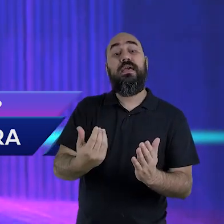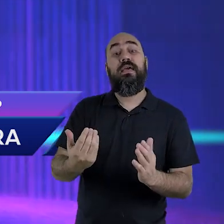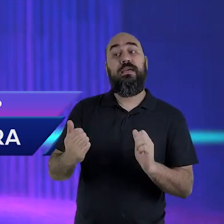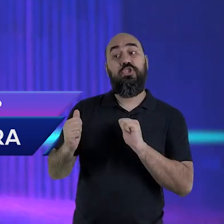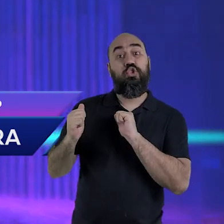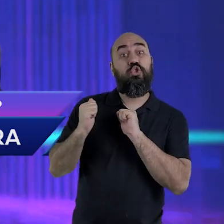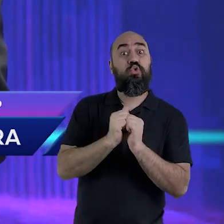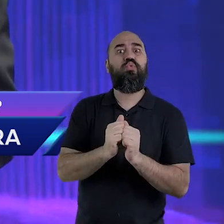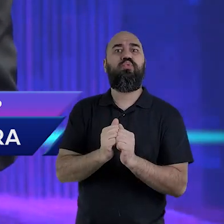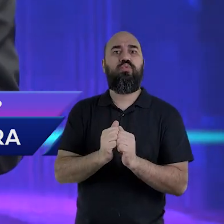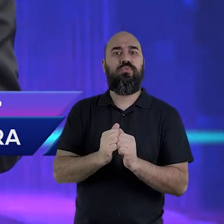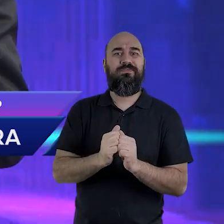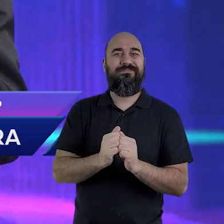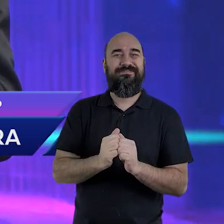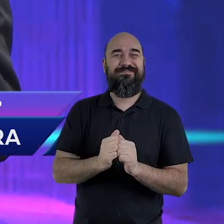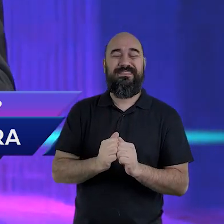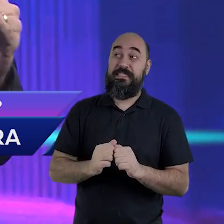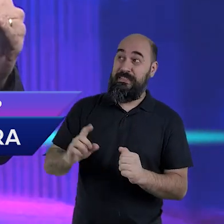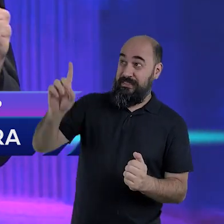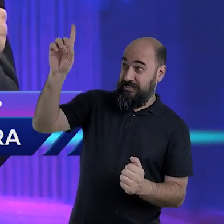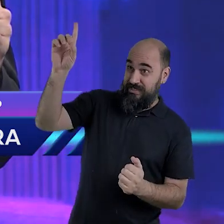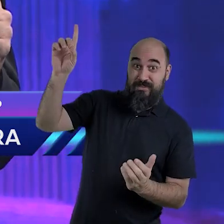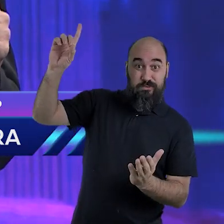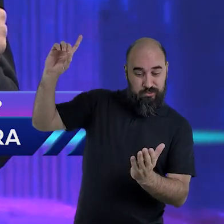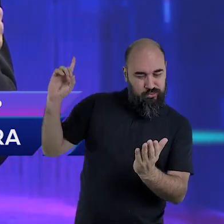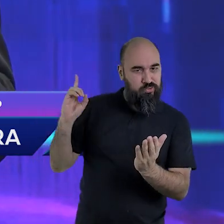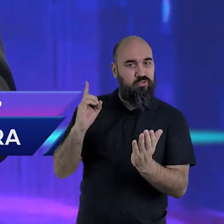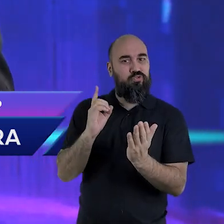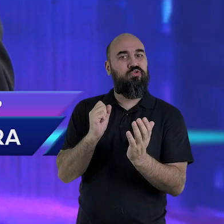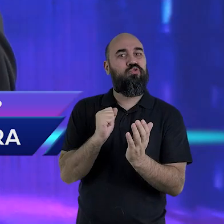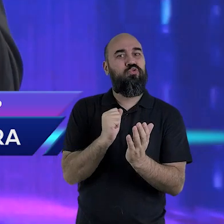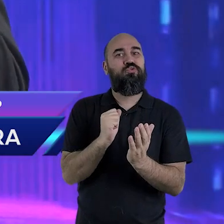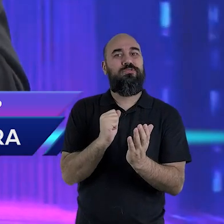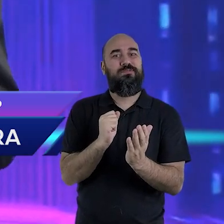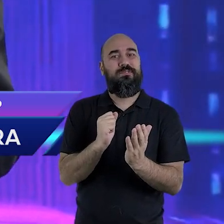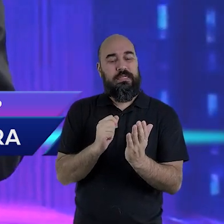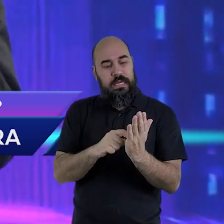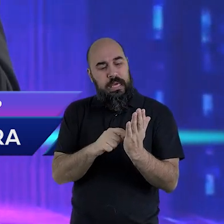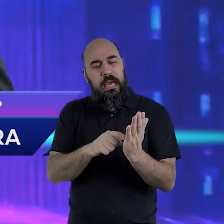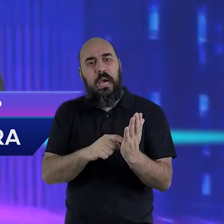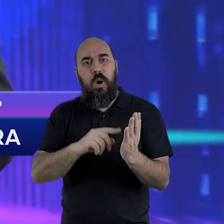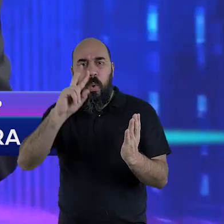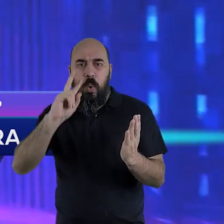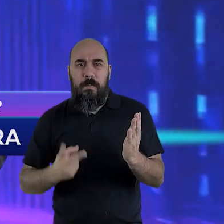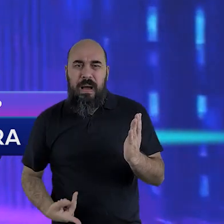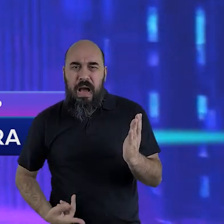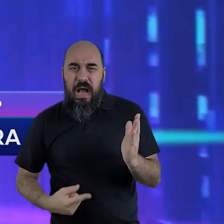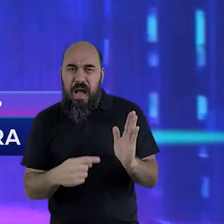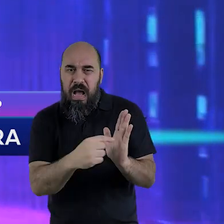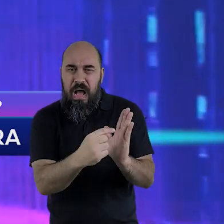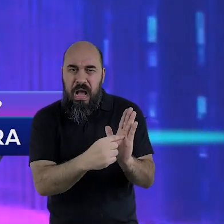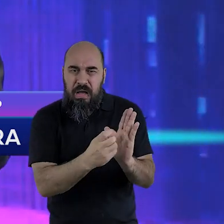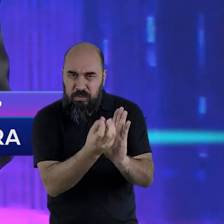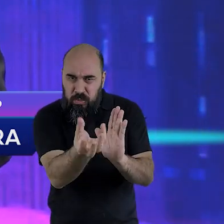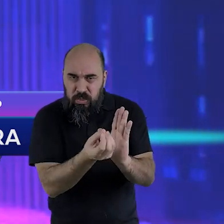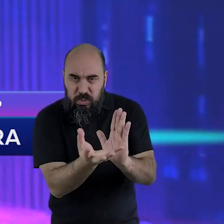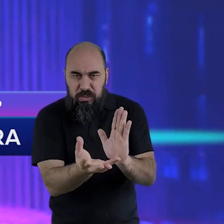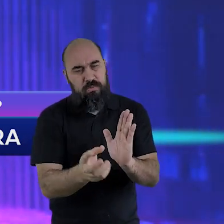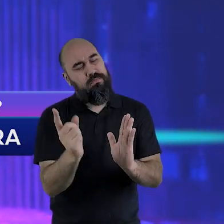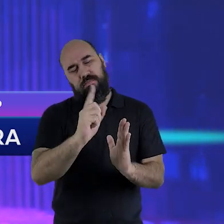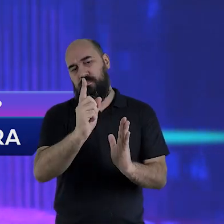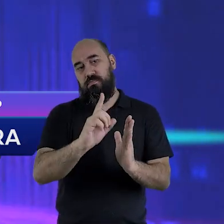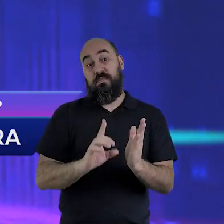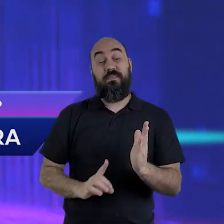Porque na Bíblia não são palavras humanas, mas é a palavra do próprio Deus. E quando Deus